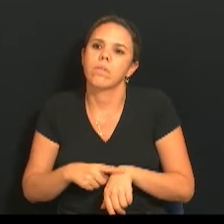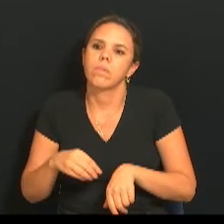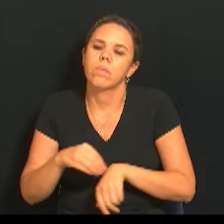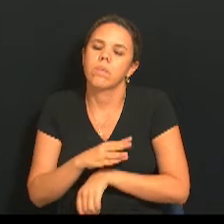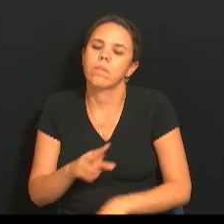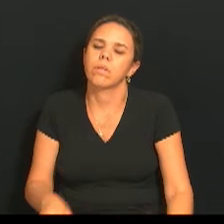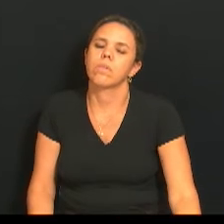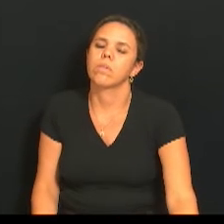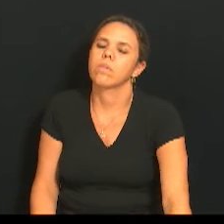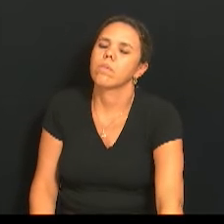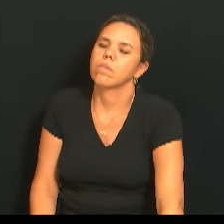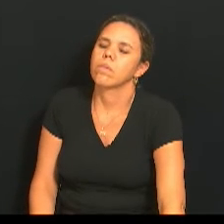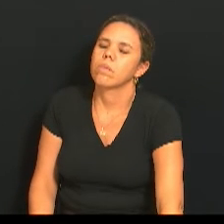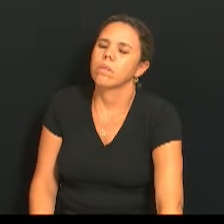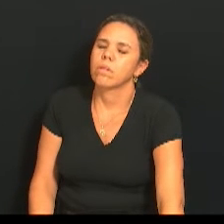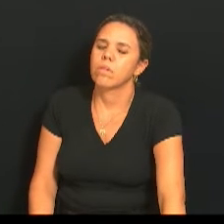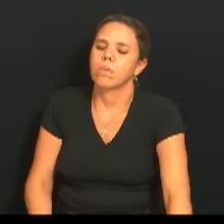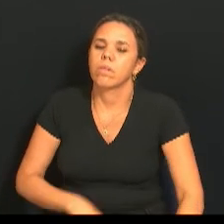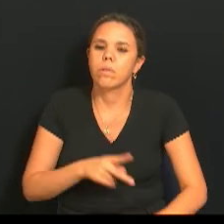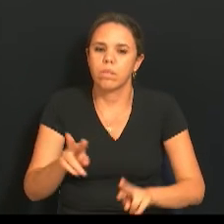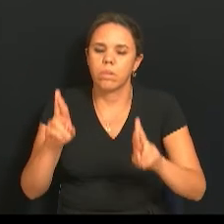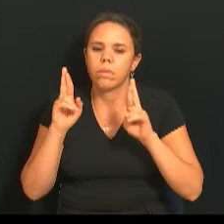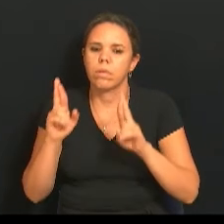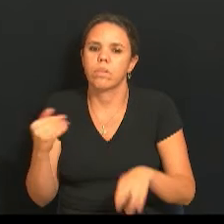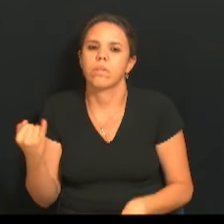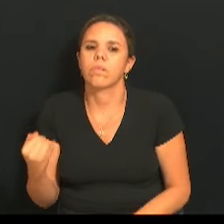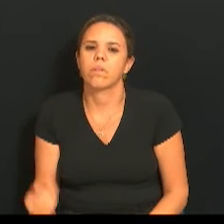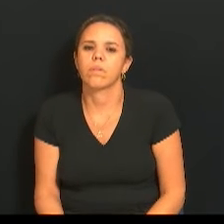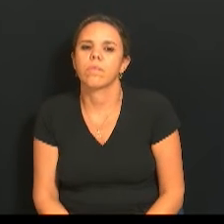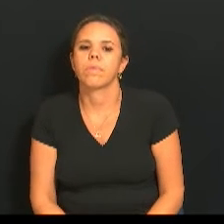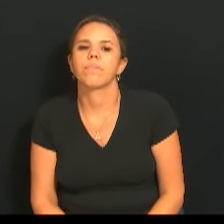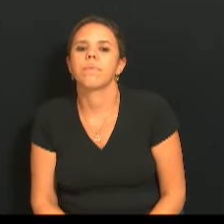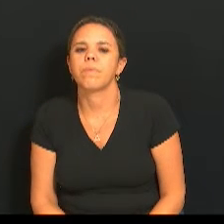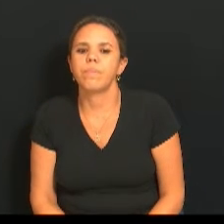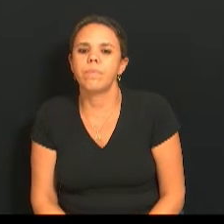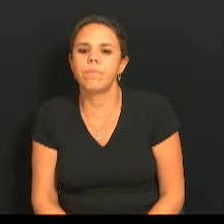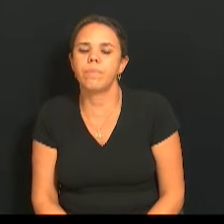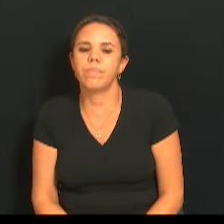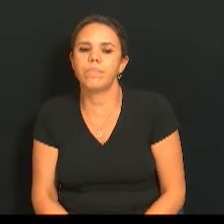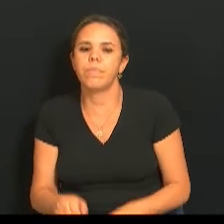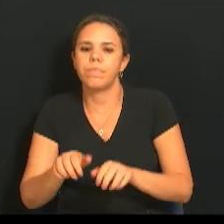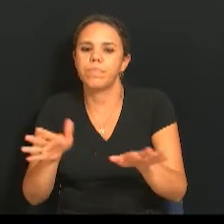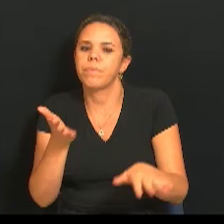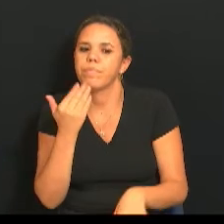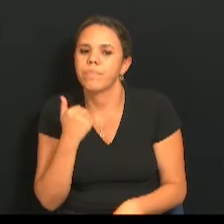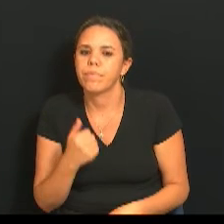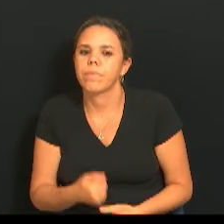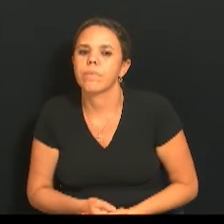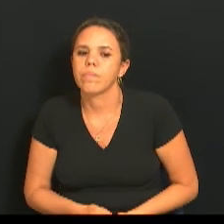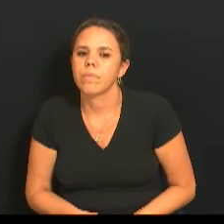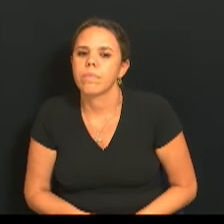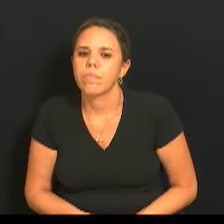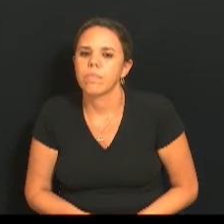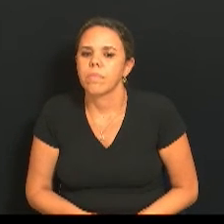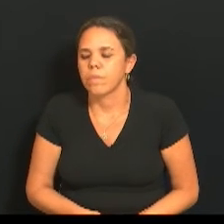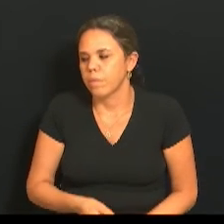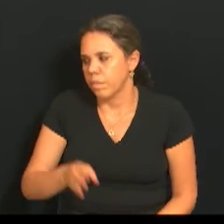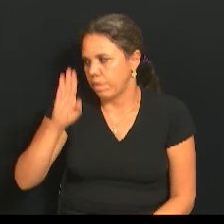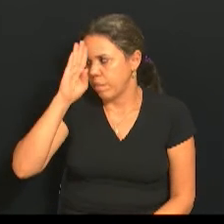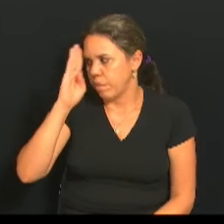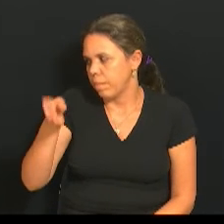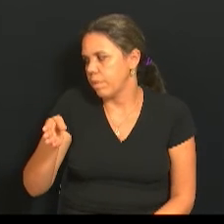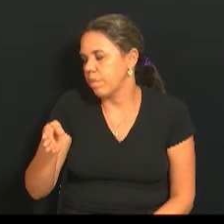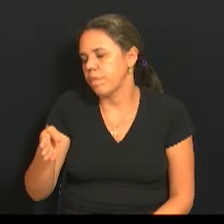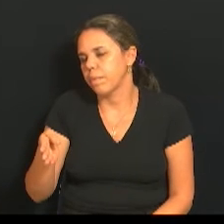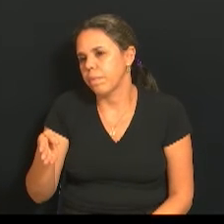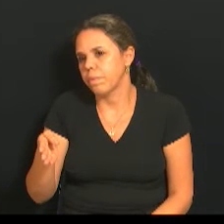pessoas para uma situação de dignidade, acho que é o mais importante, e esse passo da distribuição de alimentos, ele é fundamental nessa trilha que